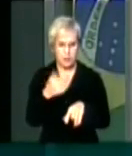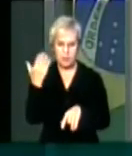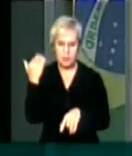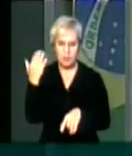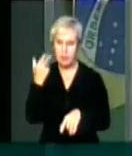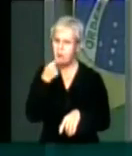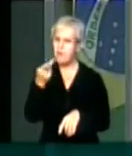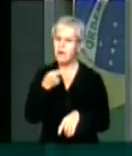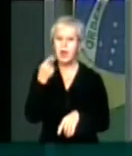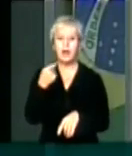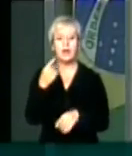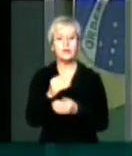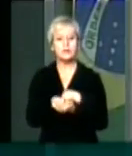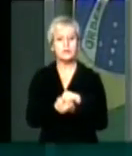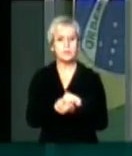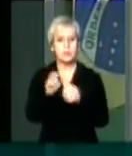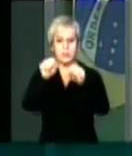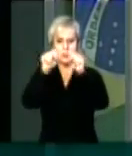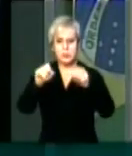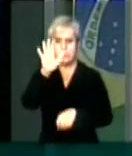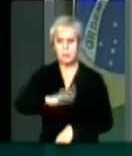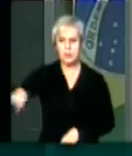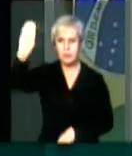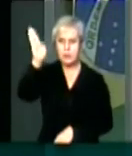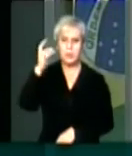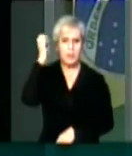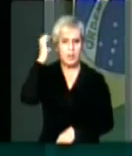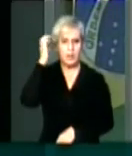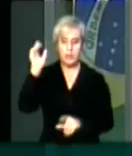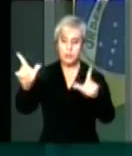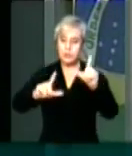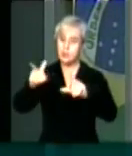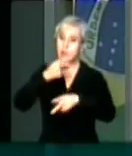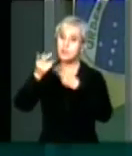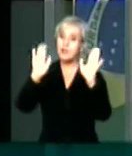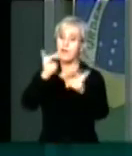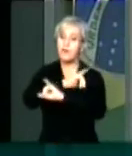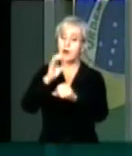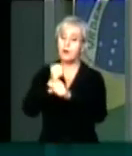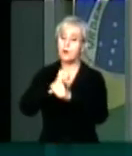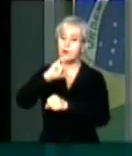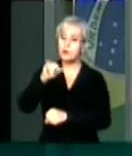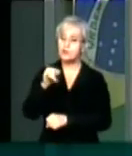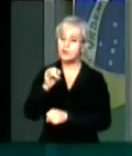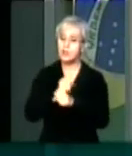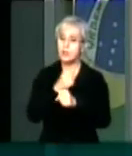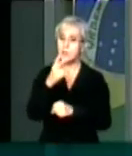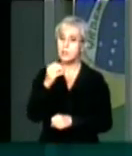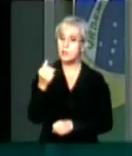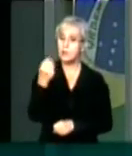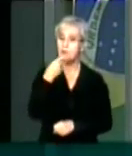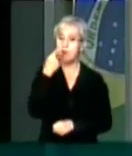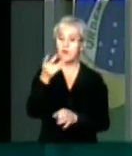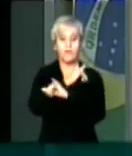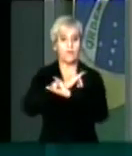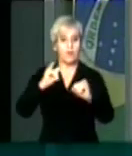em sistema nacional de rádio e televisão em janeiro de 2013, anunciar ao povo